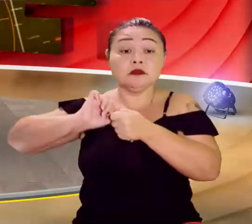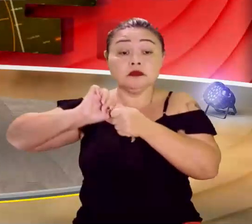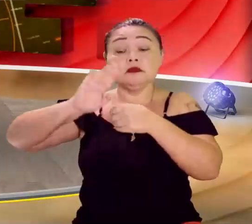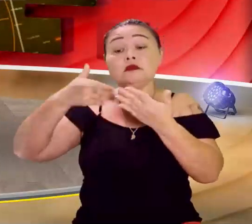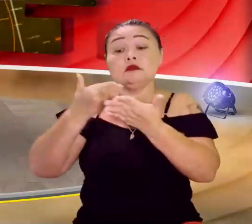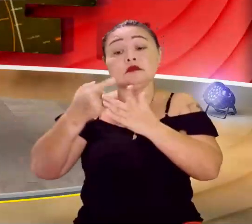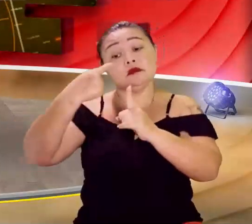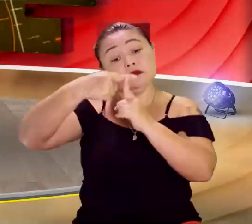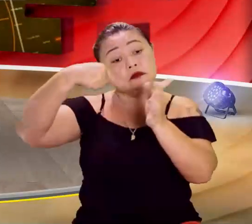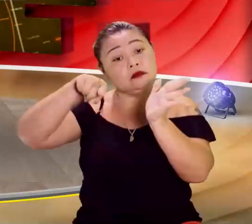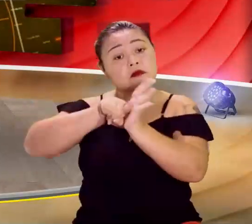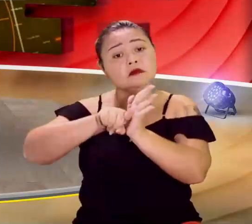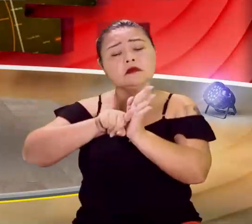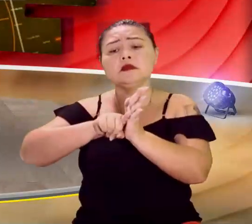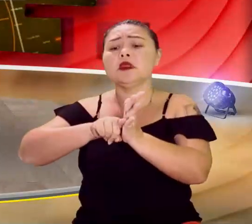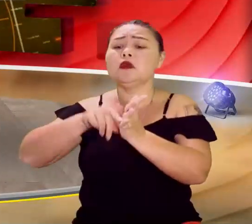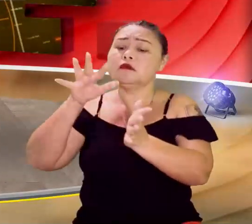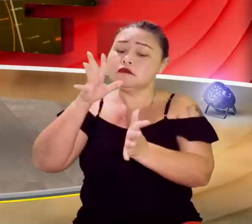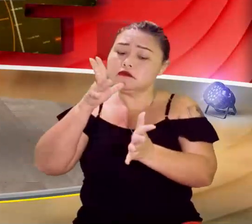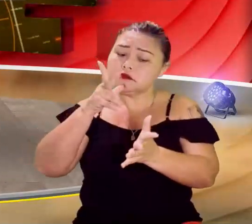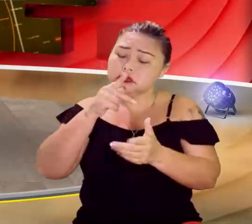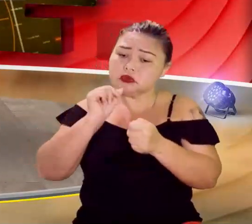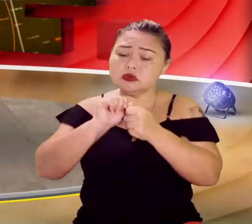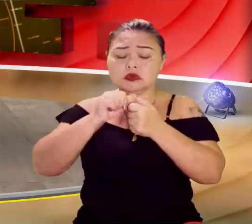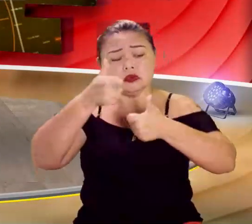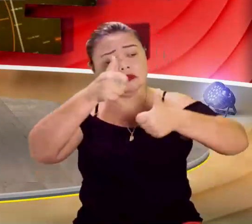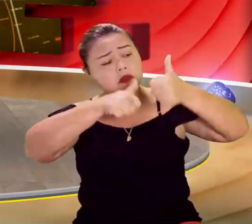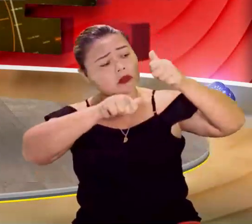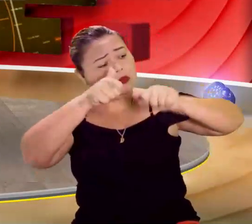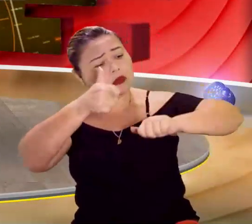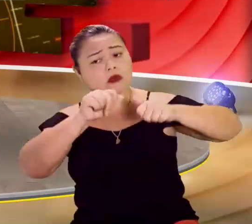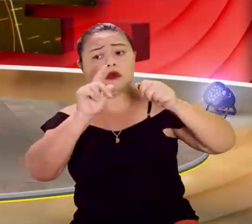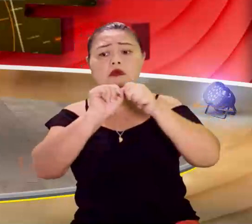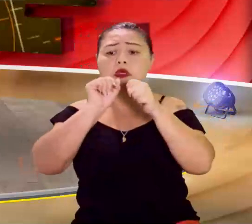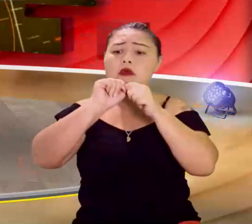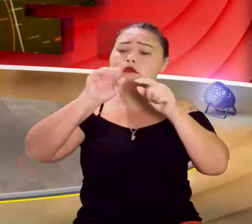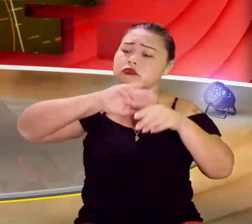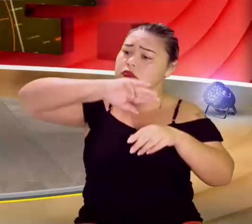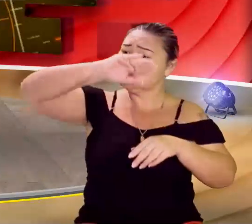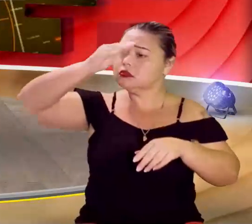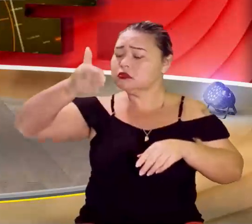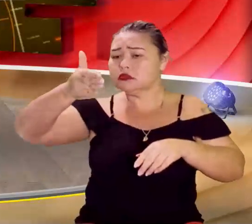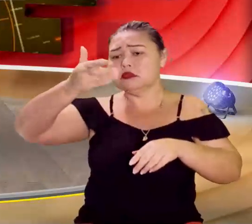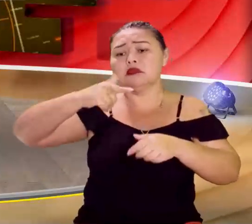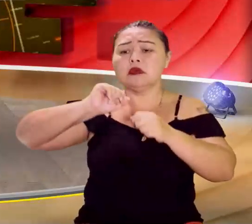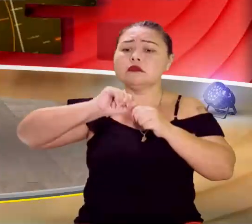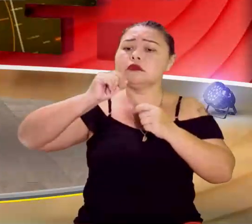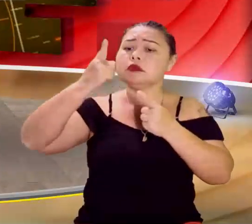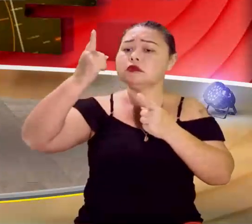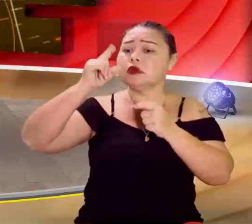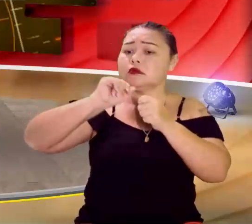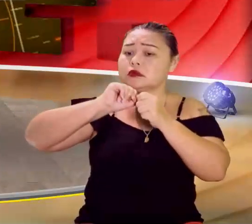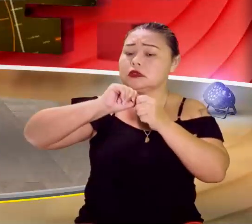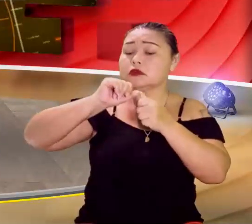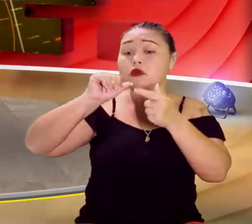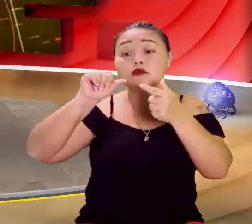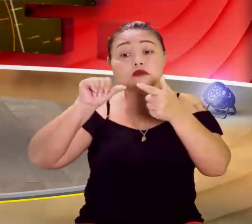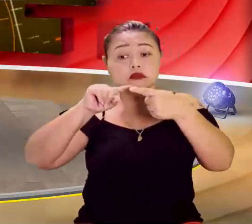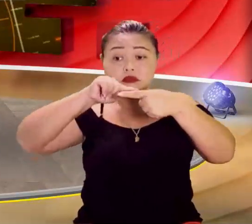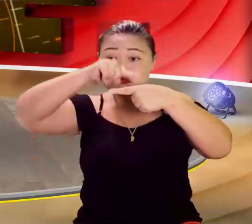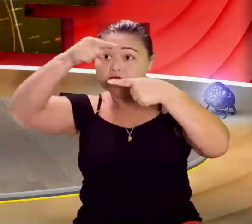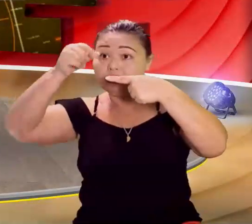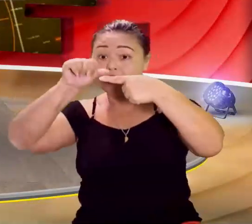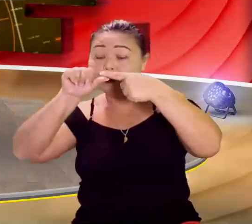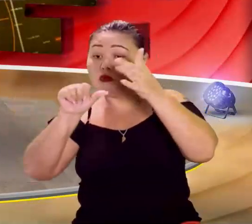estudo do sinal. Às vezes demora um pouquinho, você tem que fazer uma análise da concavidade, ver o delta se toca 2 vezes ou